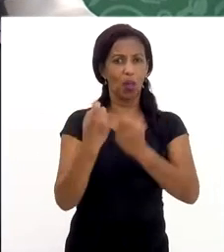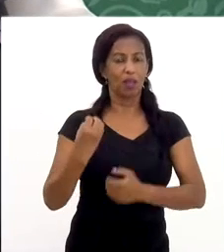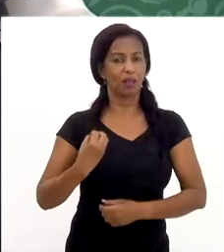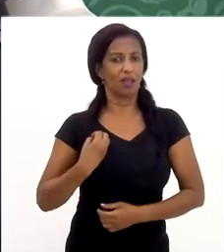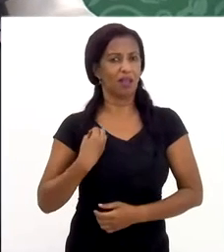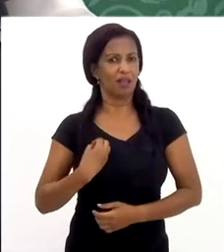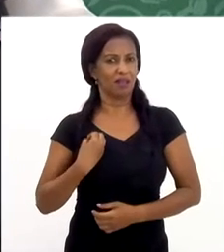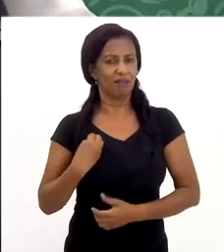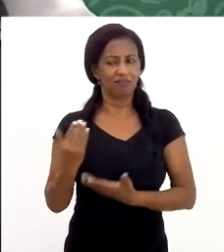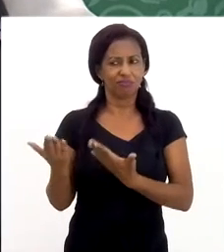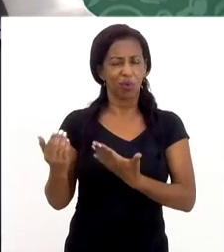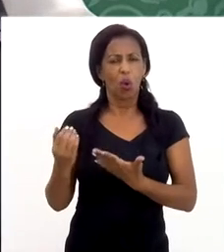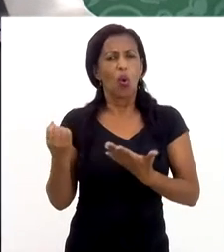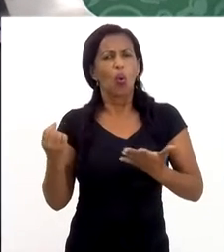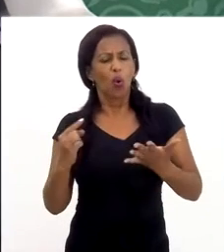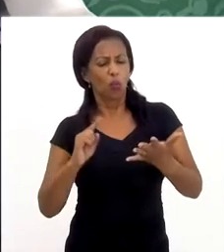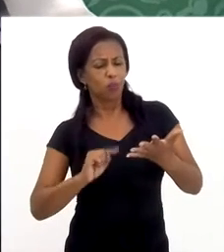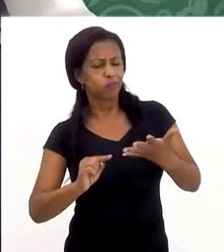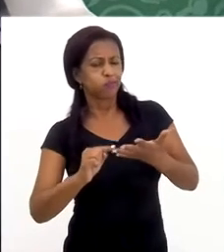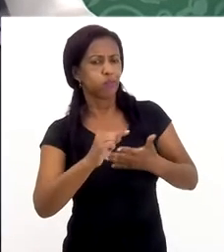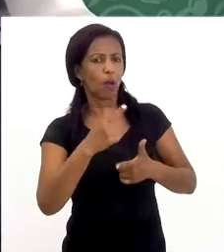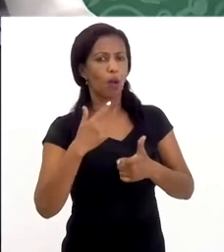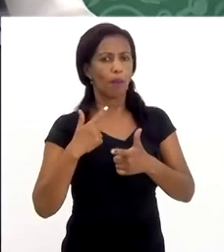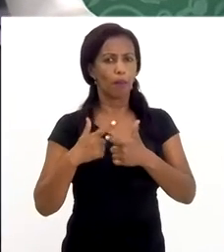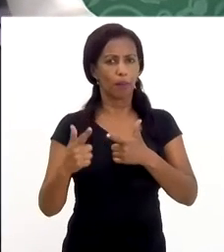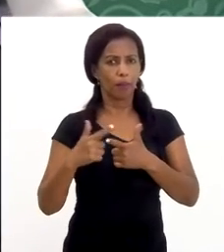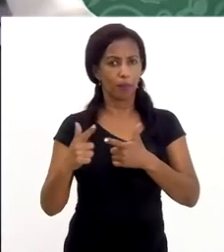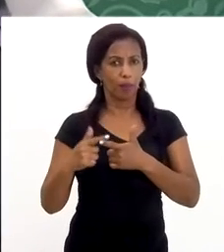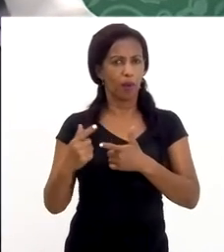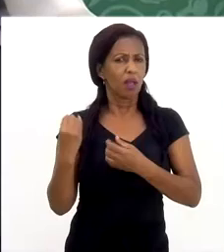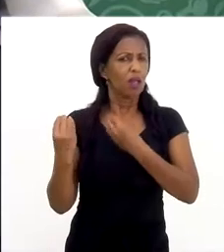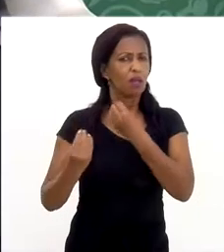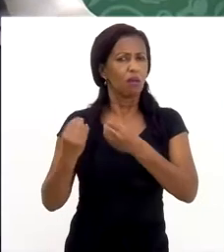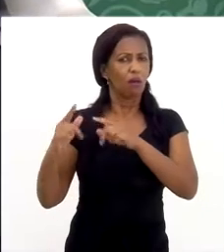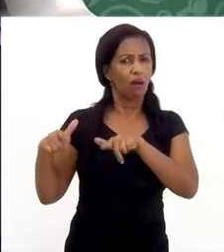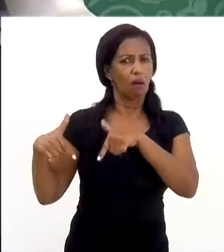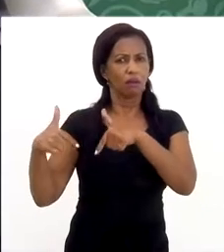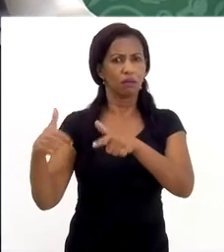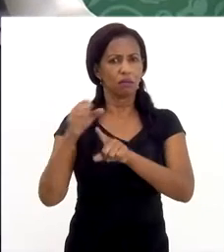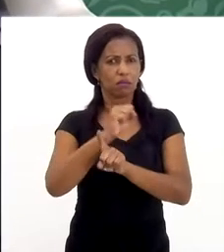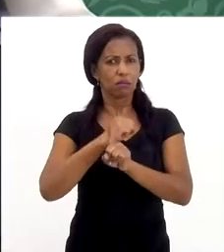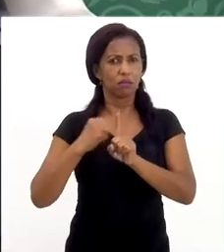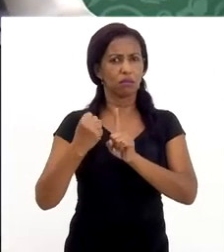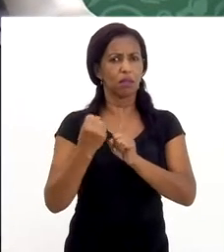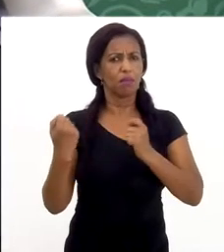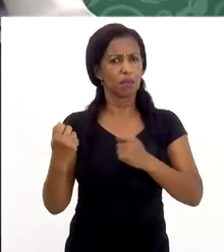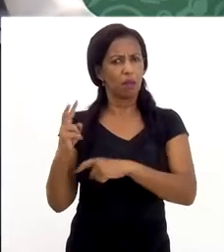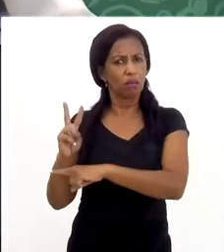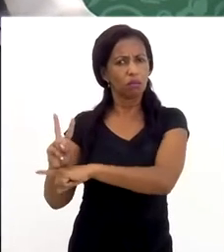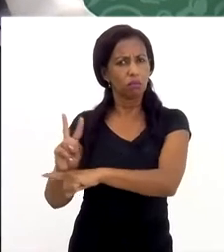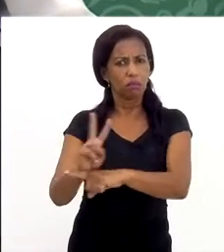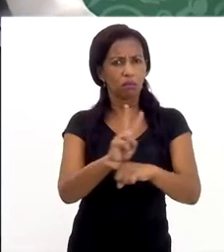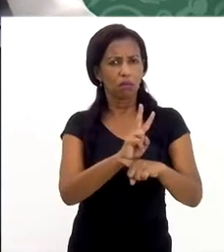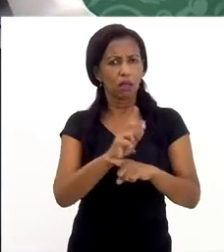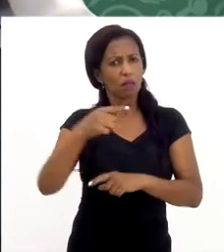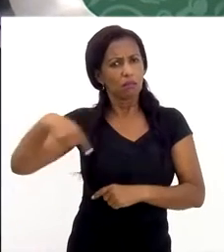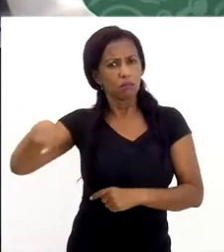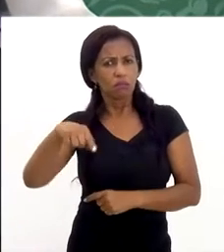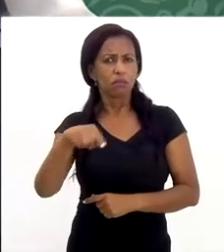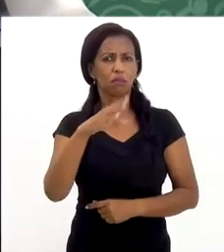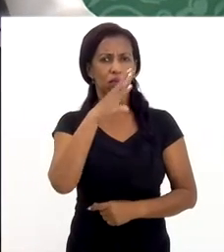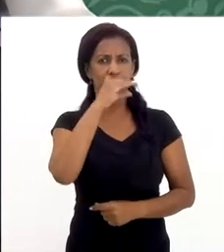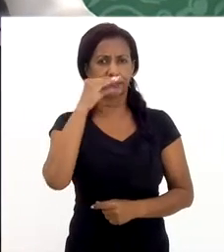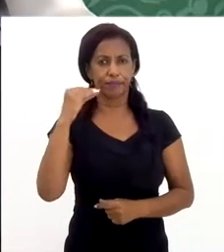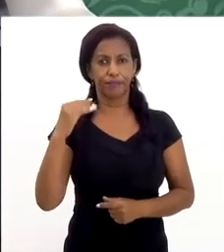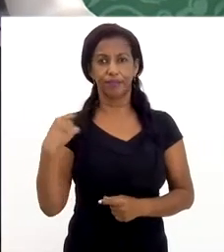na vida destes jovens Como identificar fatores de risco e quais ações são necessárias na sociedade para proteger